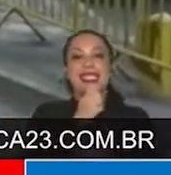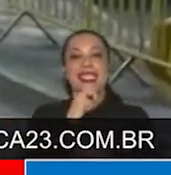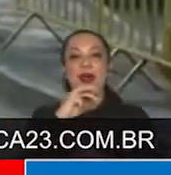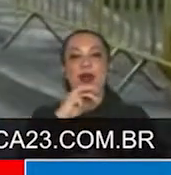digitais